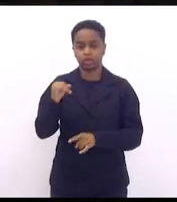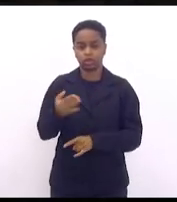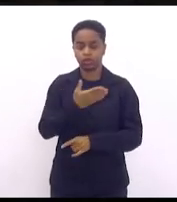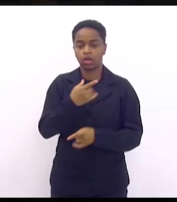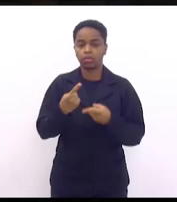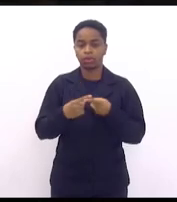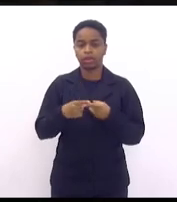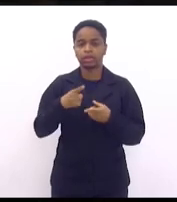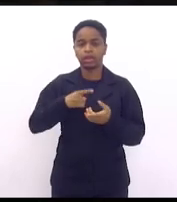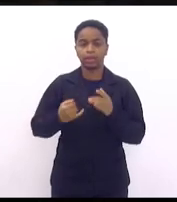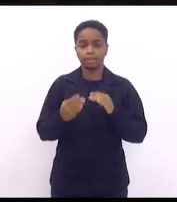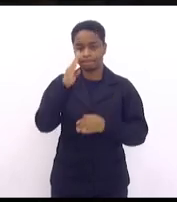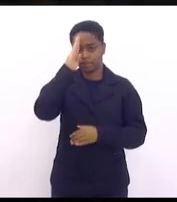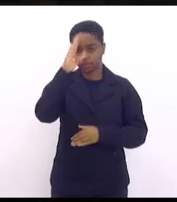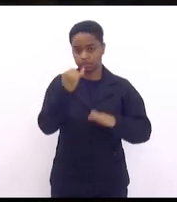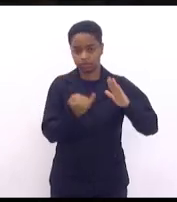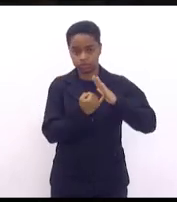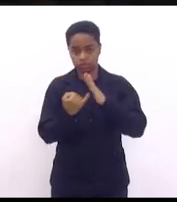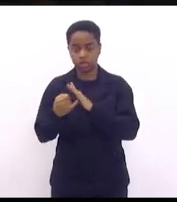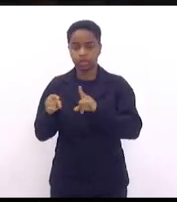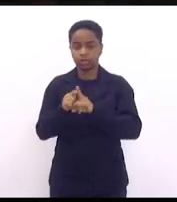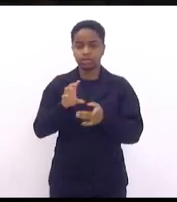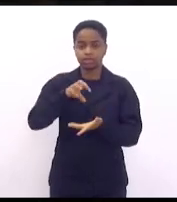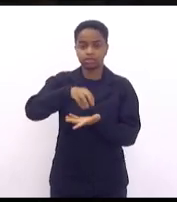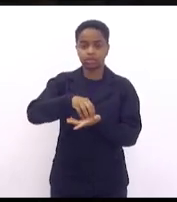dos maiores institutos e centros